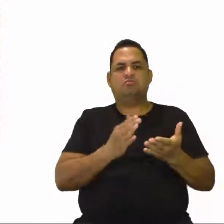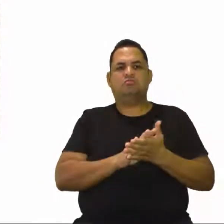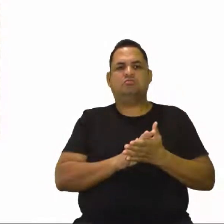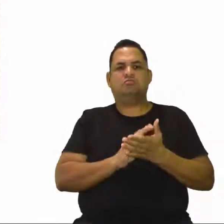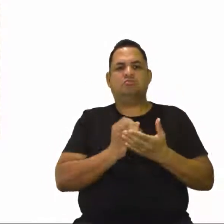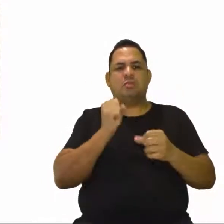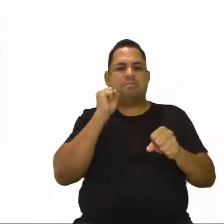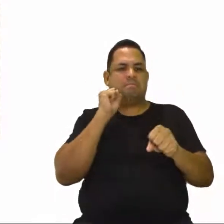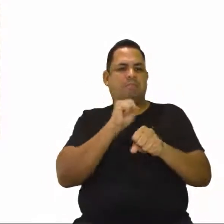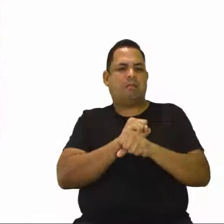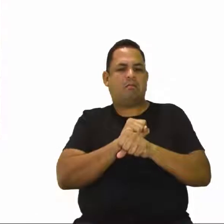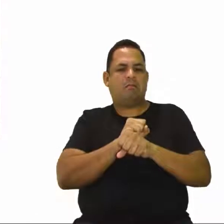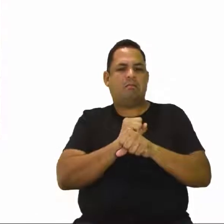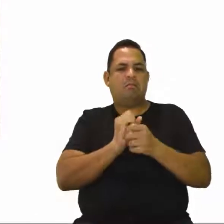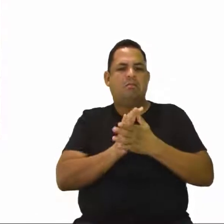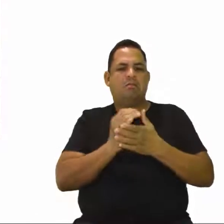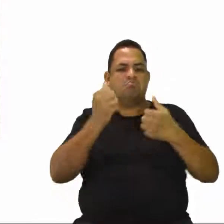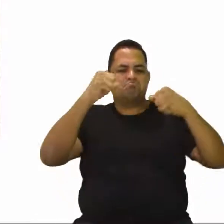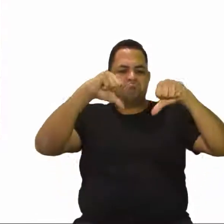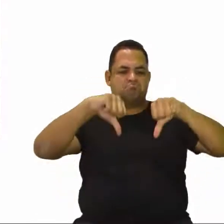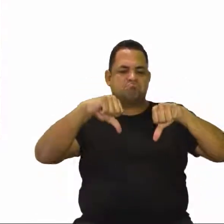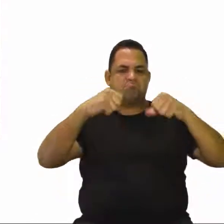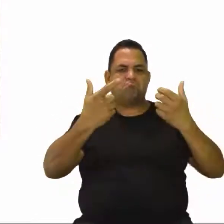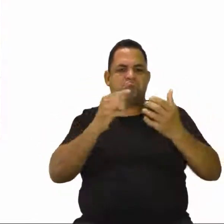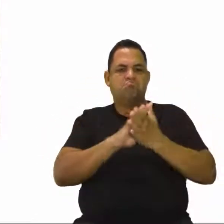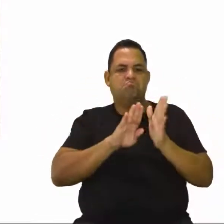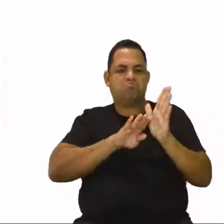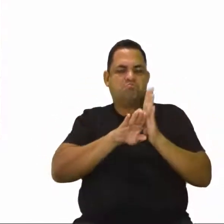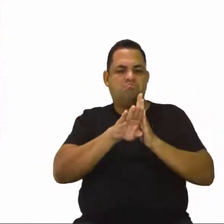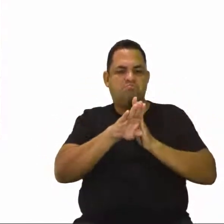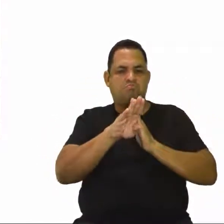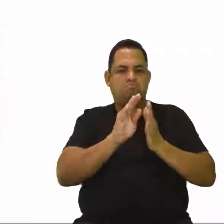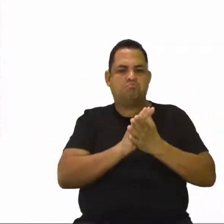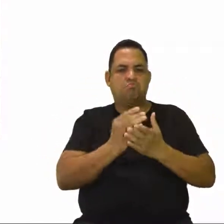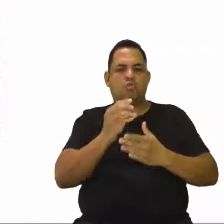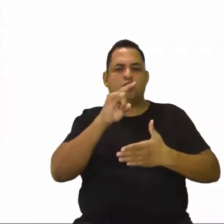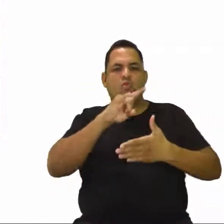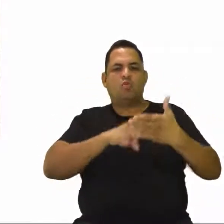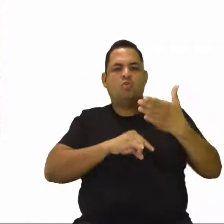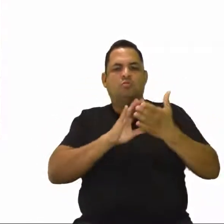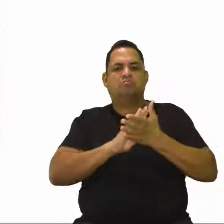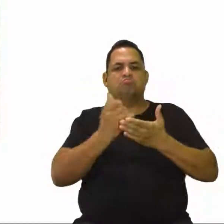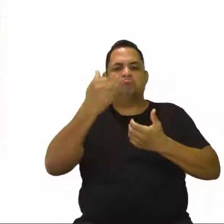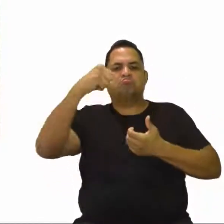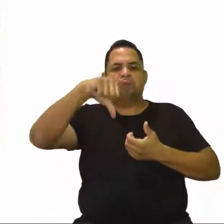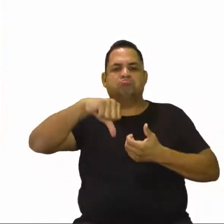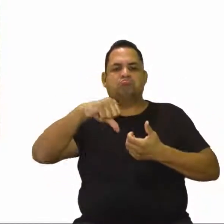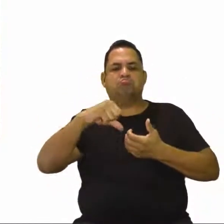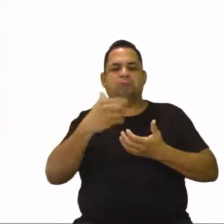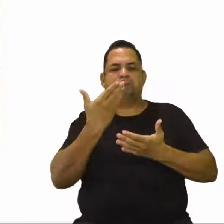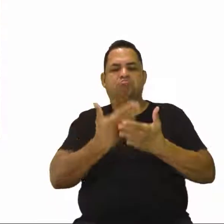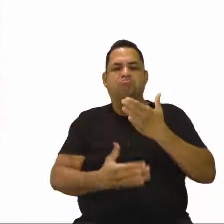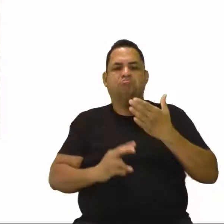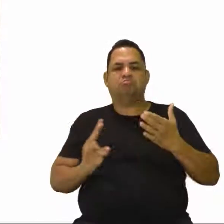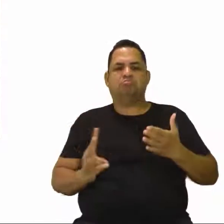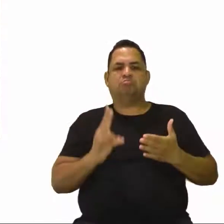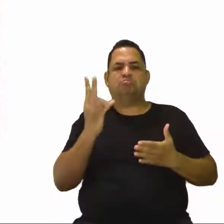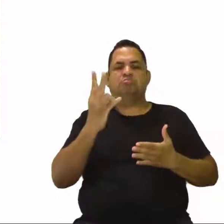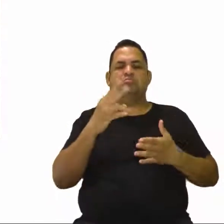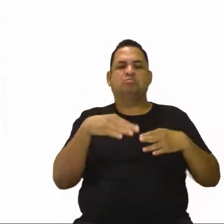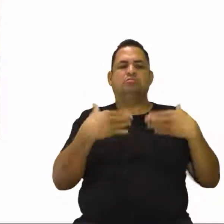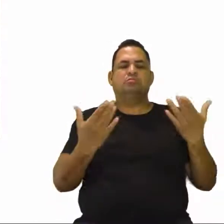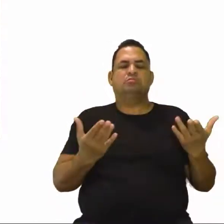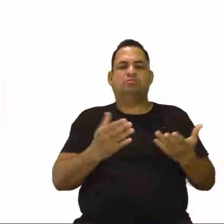da Bolsa, queda da Bolsa. Por quê? A sua produção, as ações passaram a ser desvalorizadas, e aí quem comprou na época